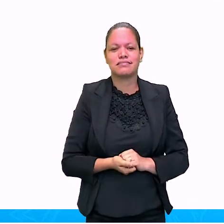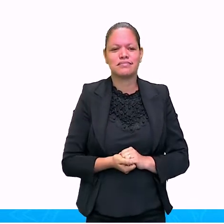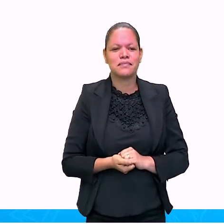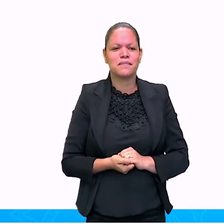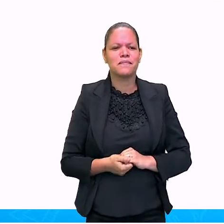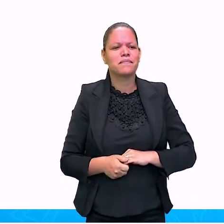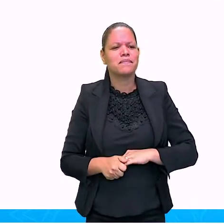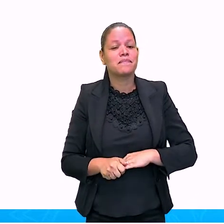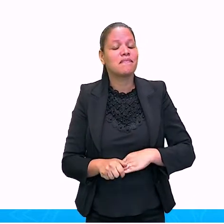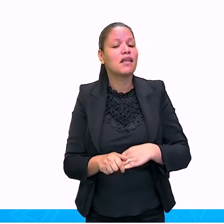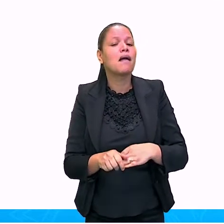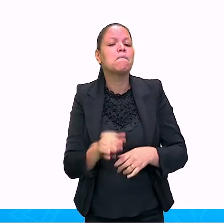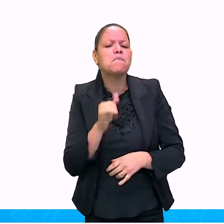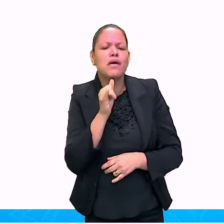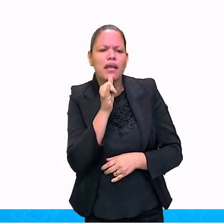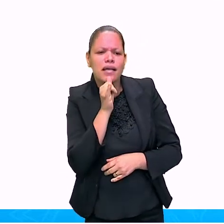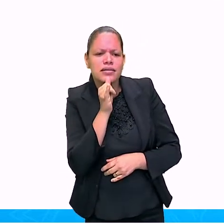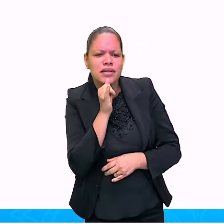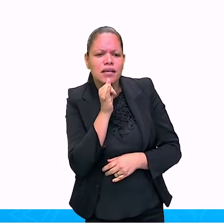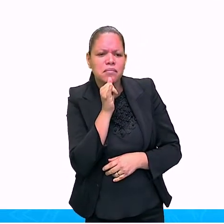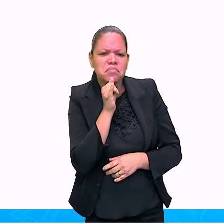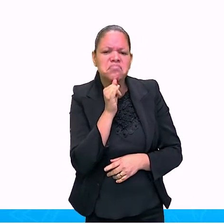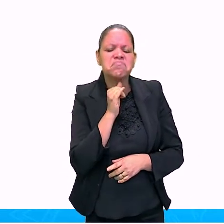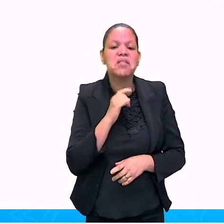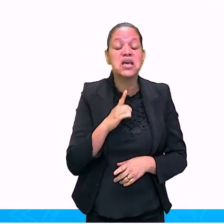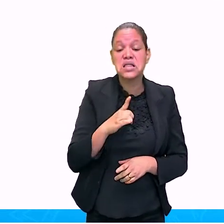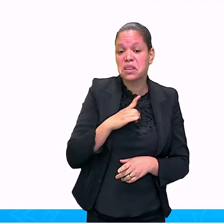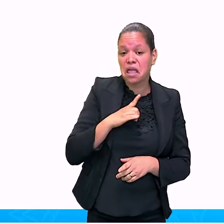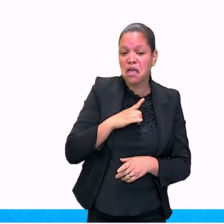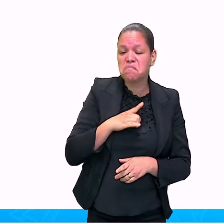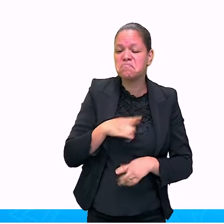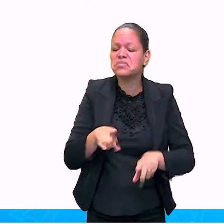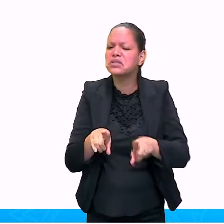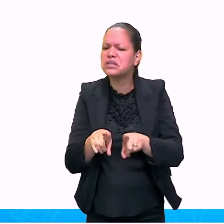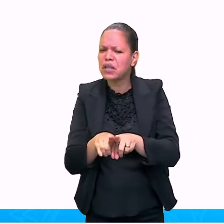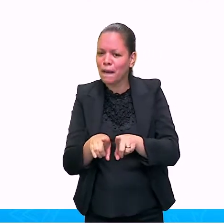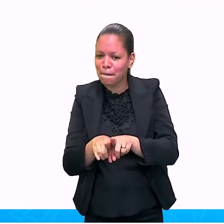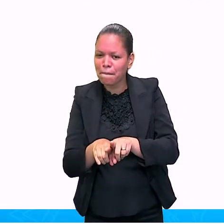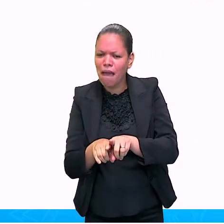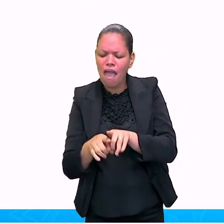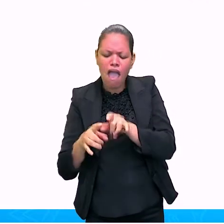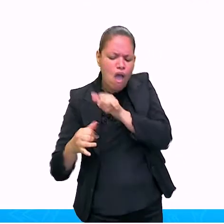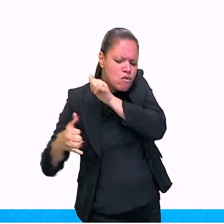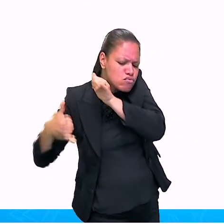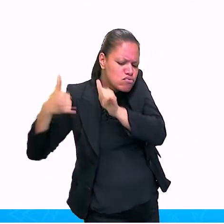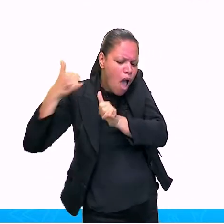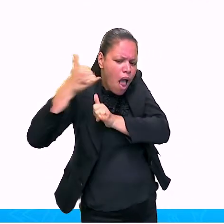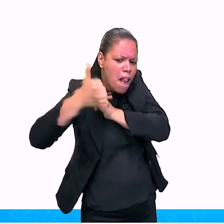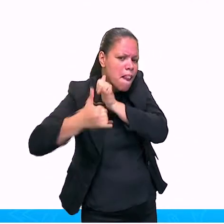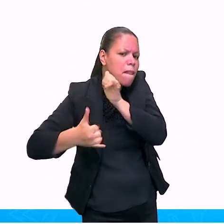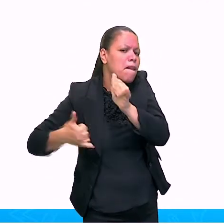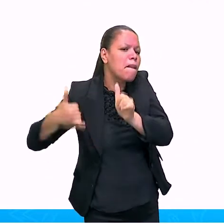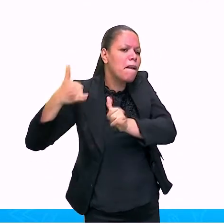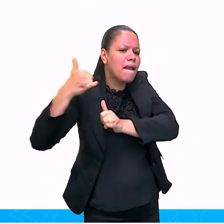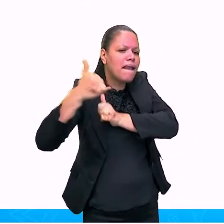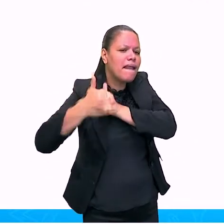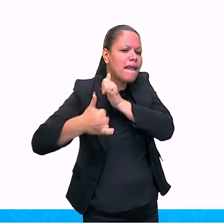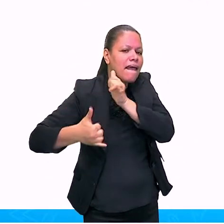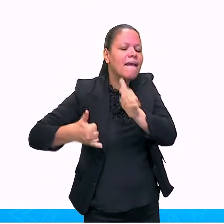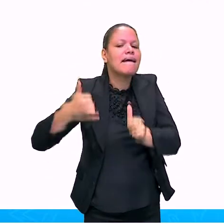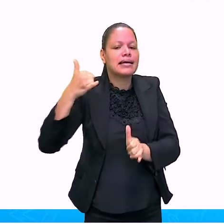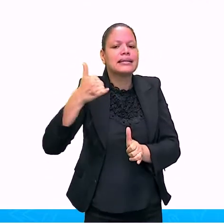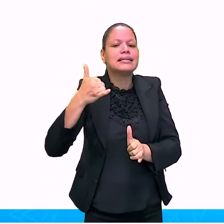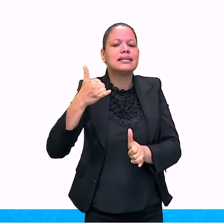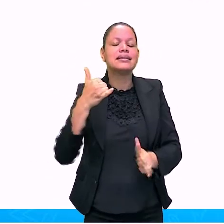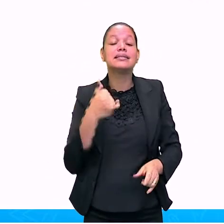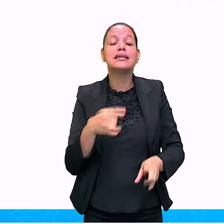infantis, como o bicho-papão e o boitatá, que é bem conhecido no Brasil. Nós também temos algumas comidas